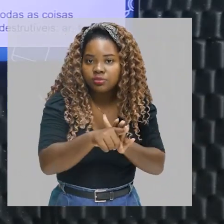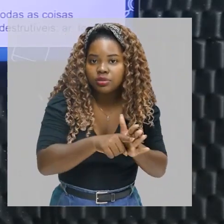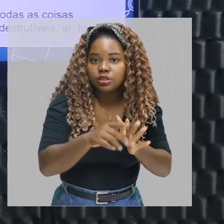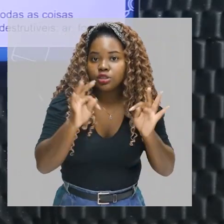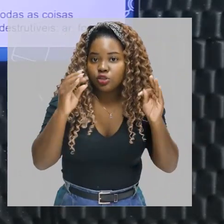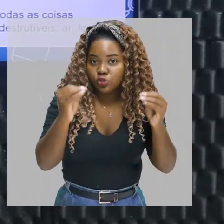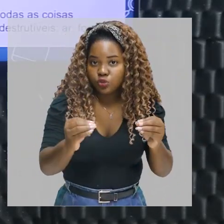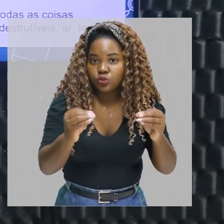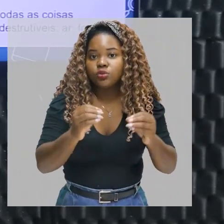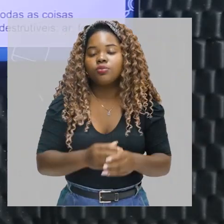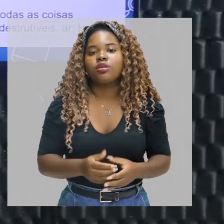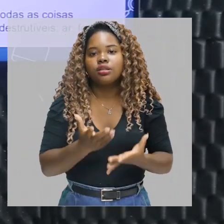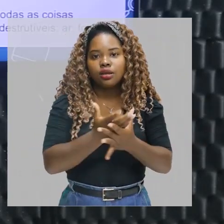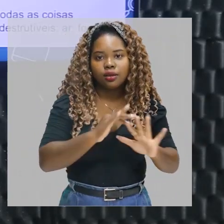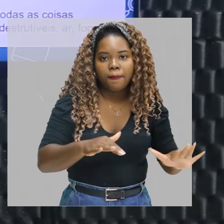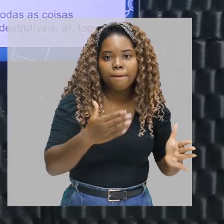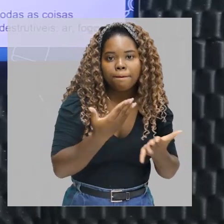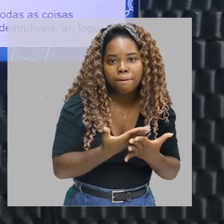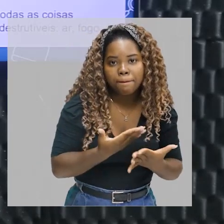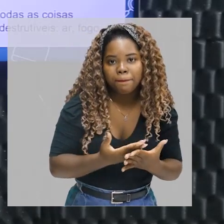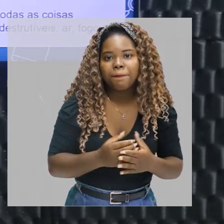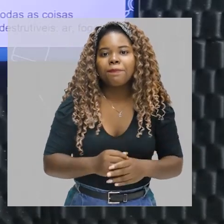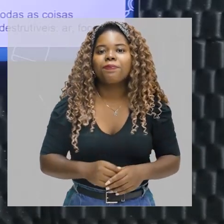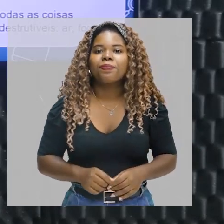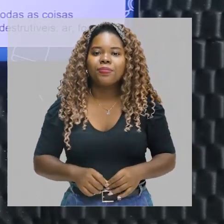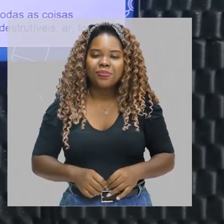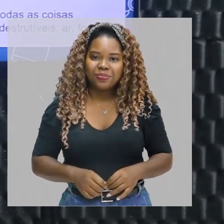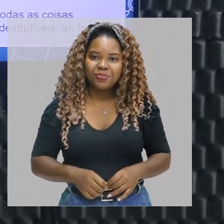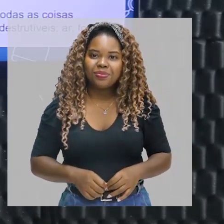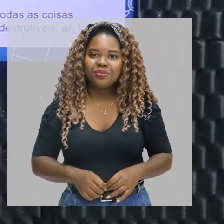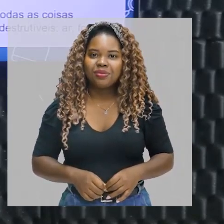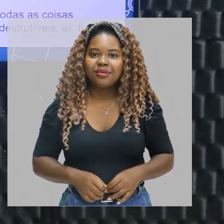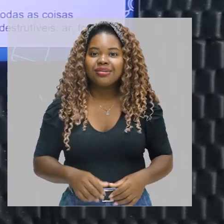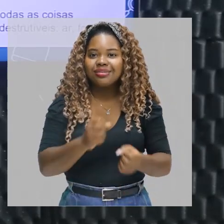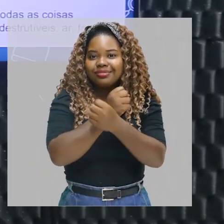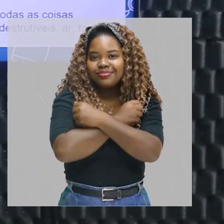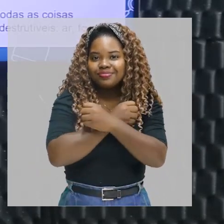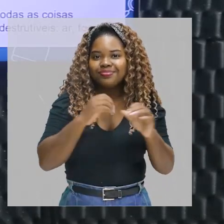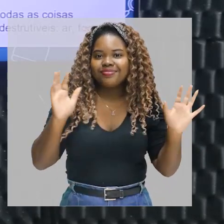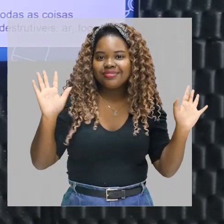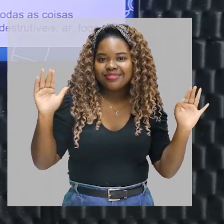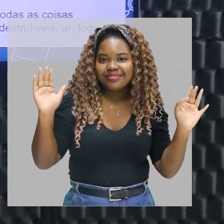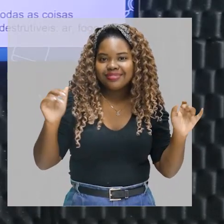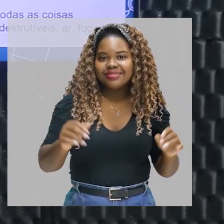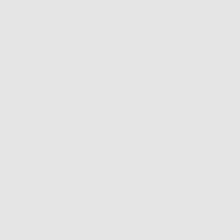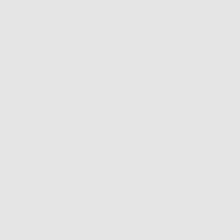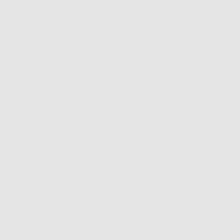nós estamos chegando ao final desta aula, ok? Então, um grande abraço a todos e até mais.